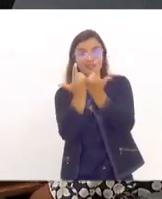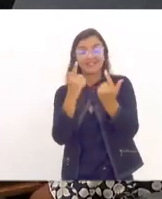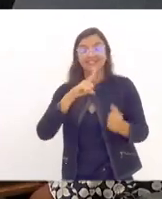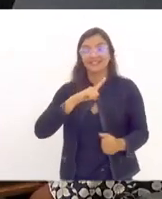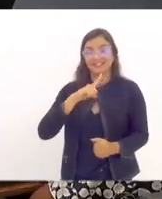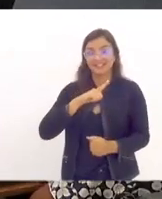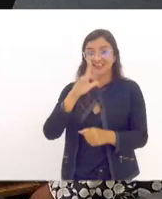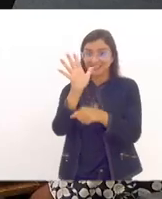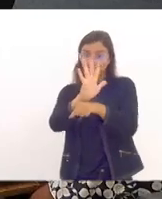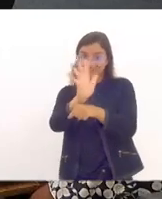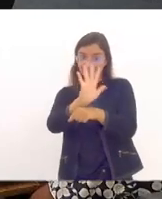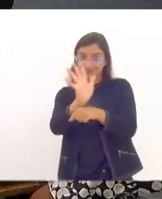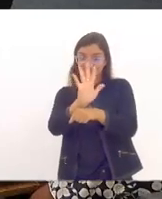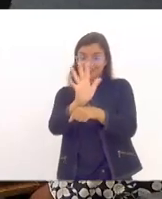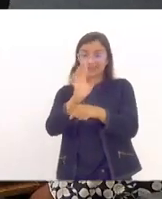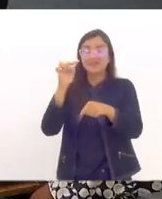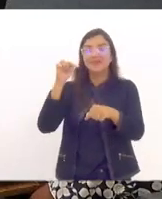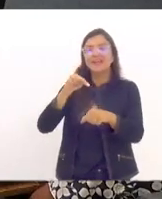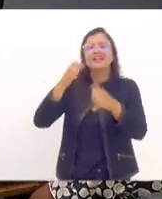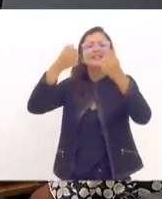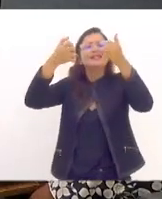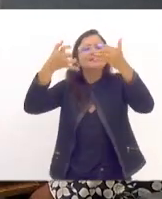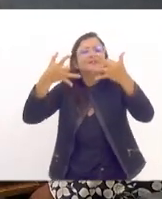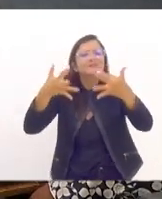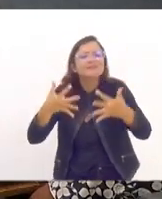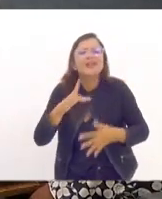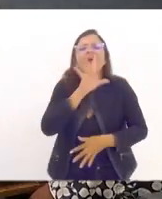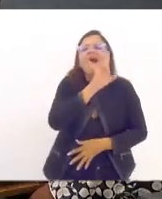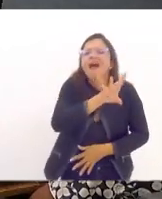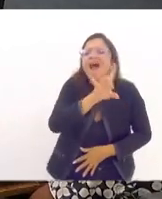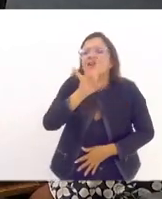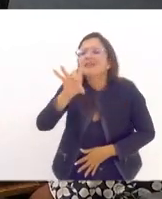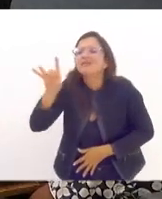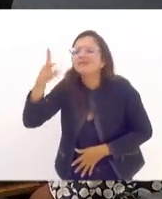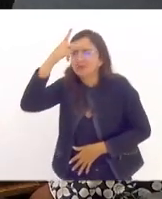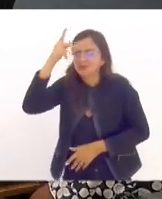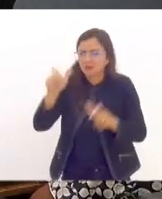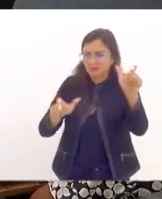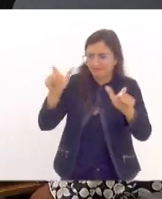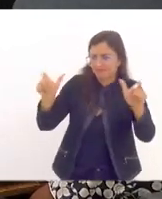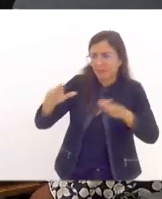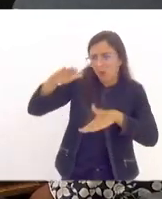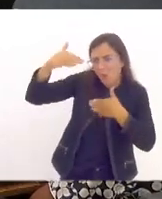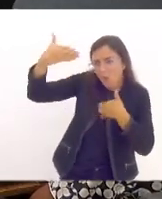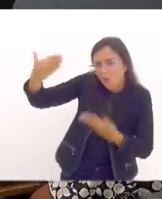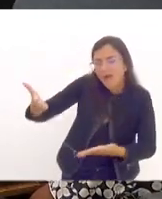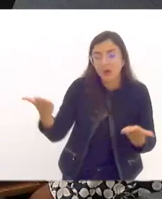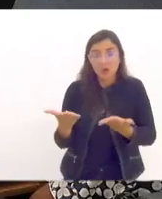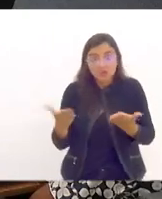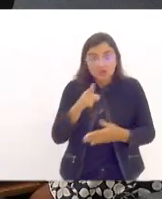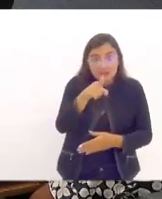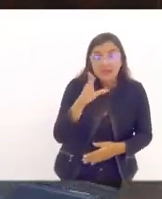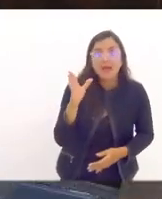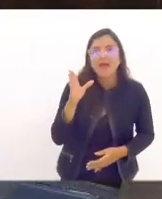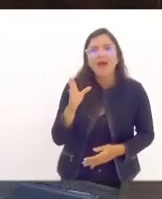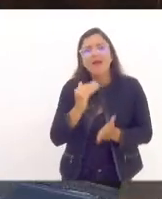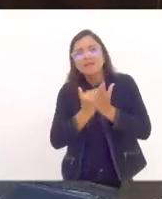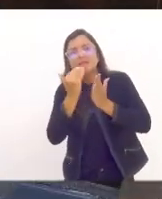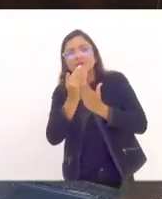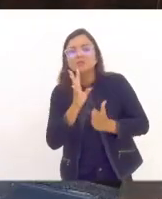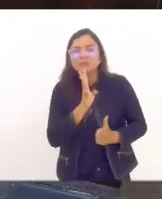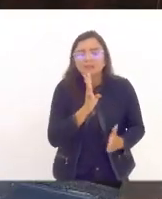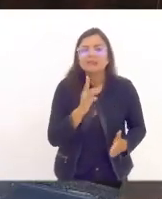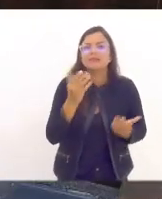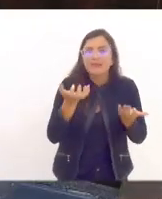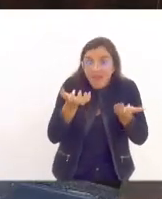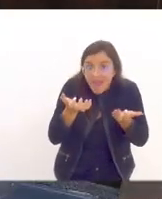vídeo contando um pouquinho sobre a história de cada homenageado homenageada que tá aqui hoje então se você quer conhecer um pouco mais de trabalho de cada um